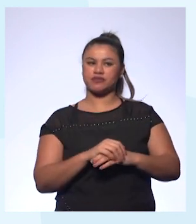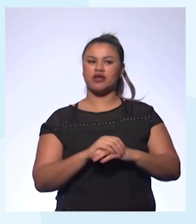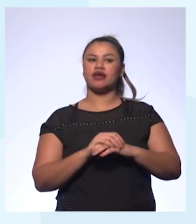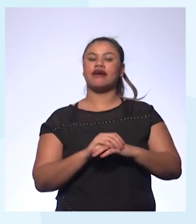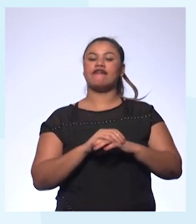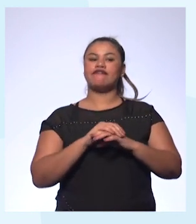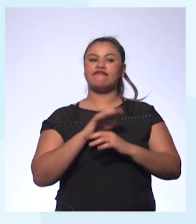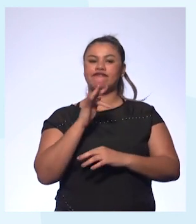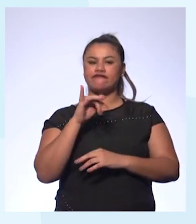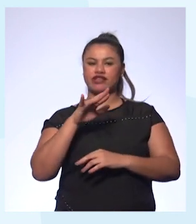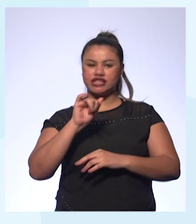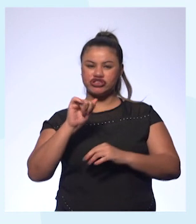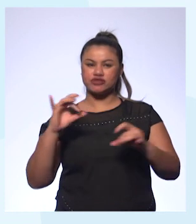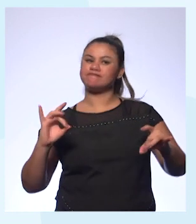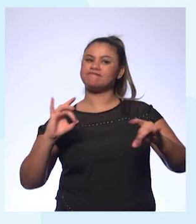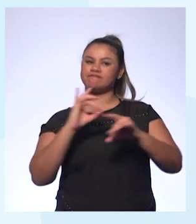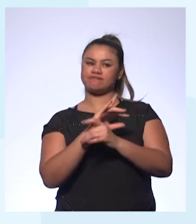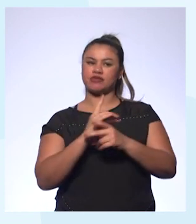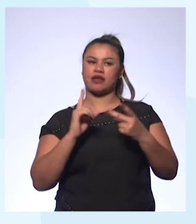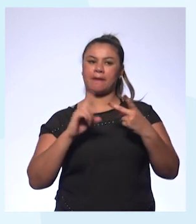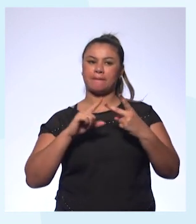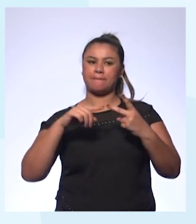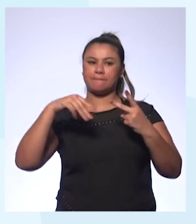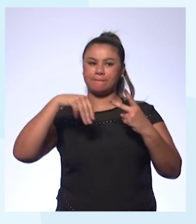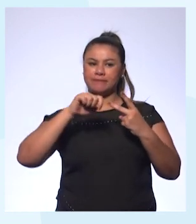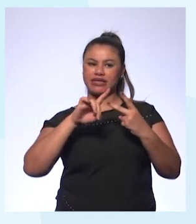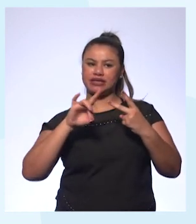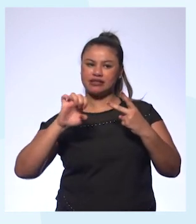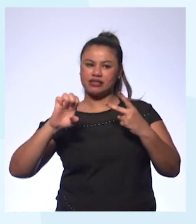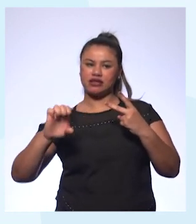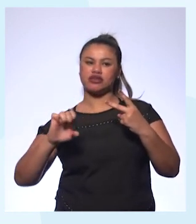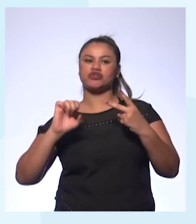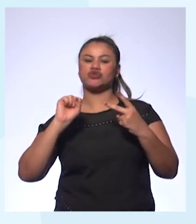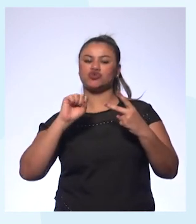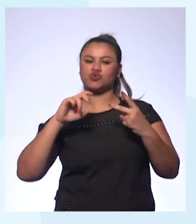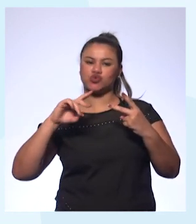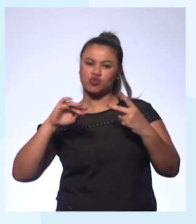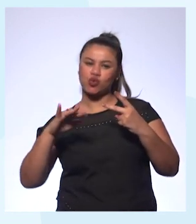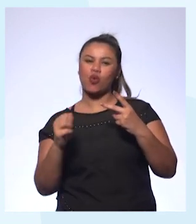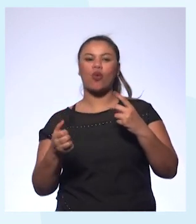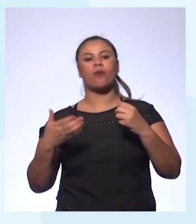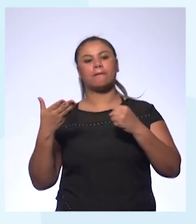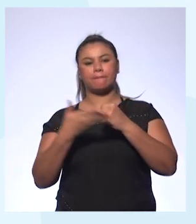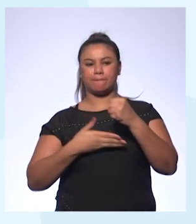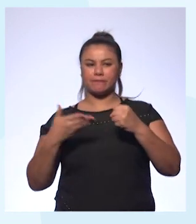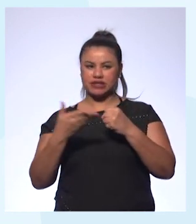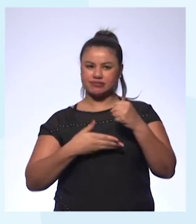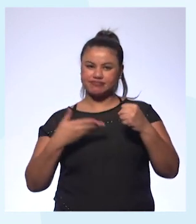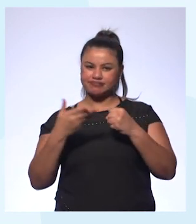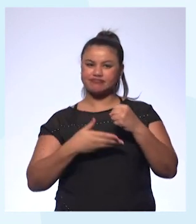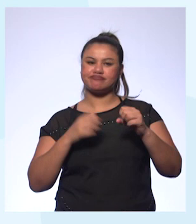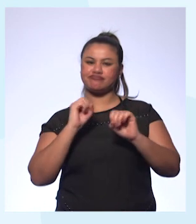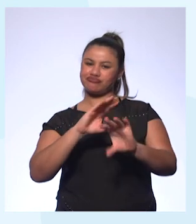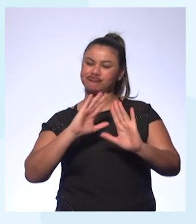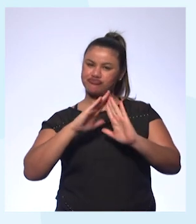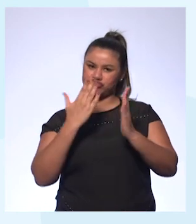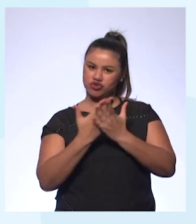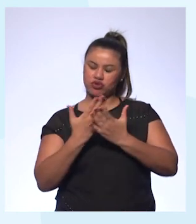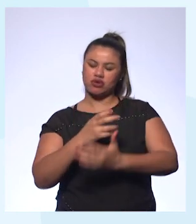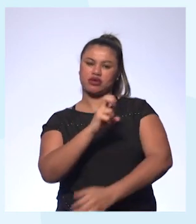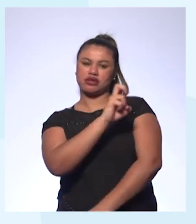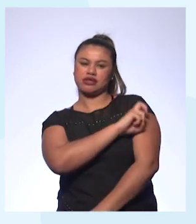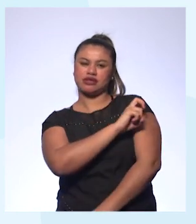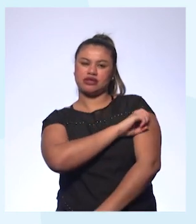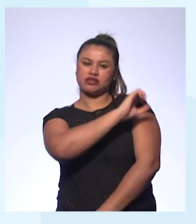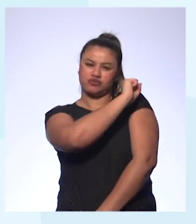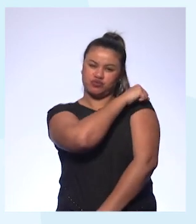terminar Miro Miro School é ensino fundamental aí né que é o da 5ª a